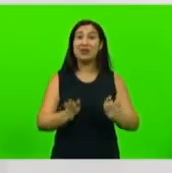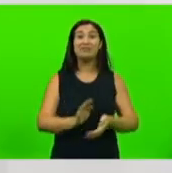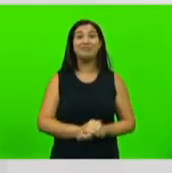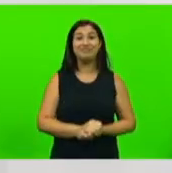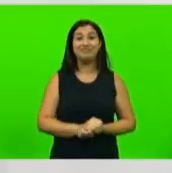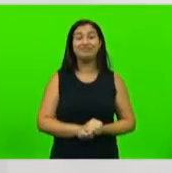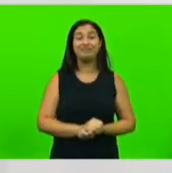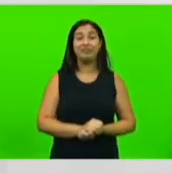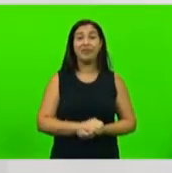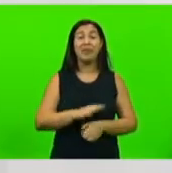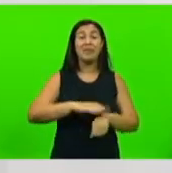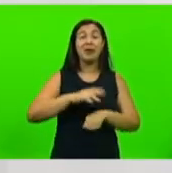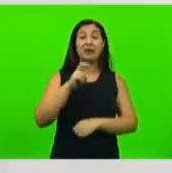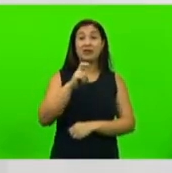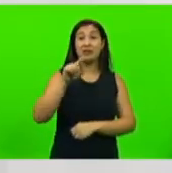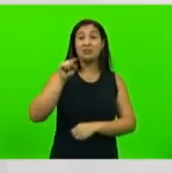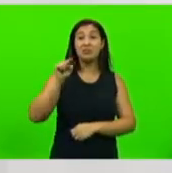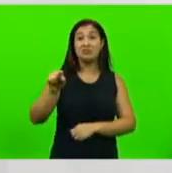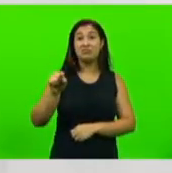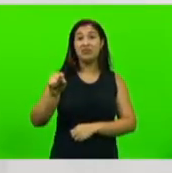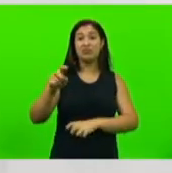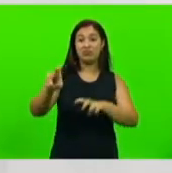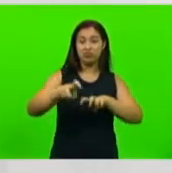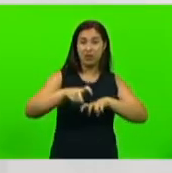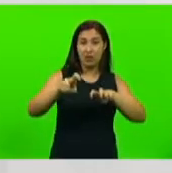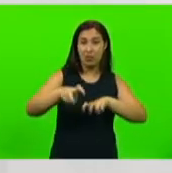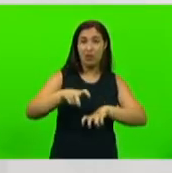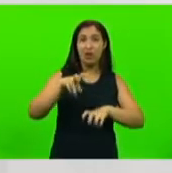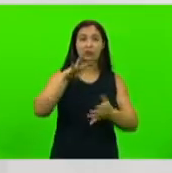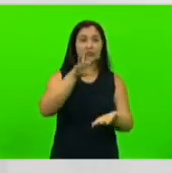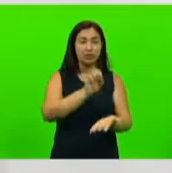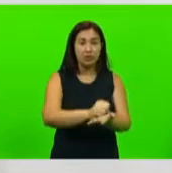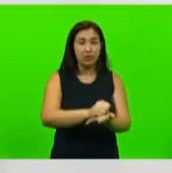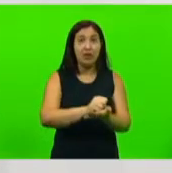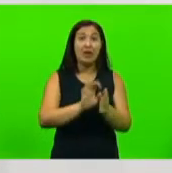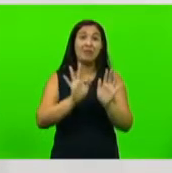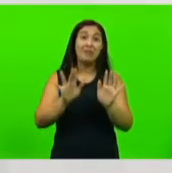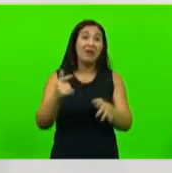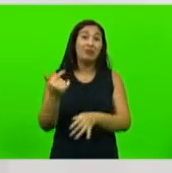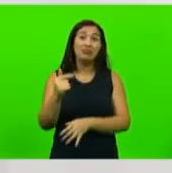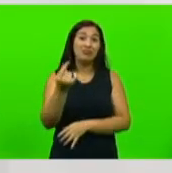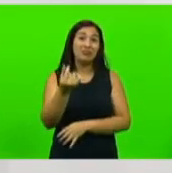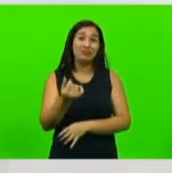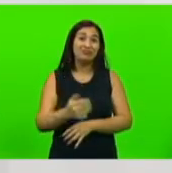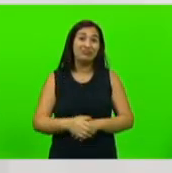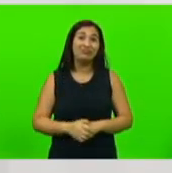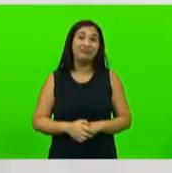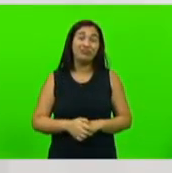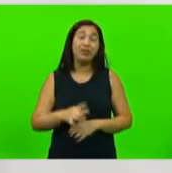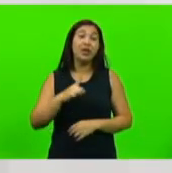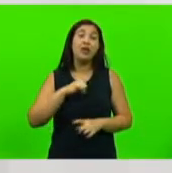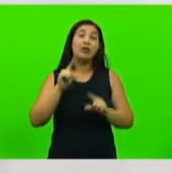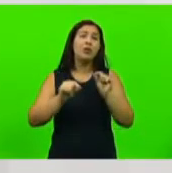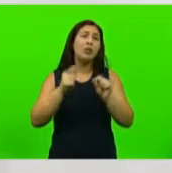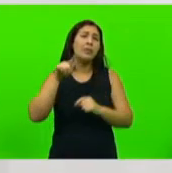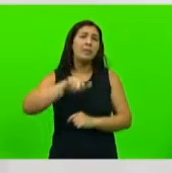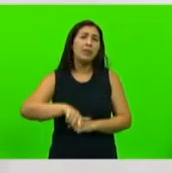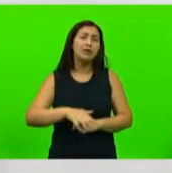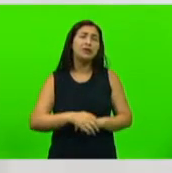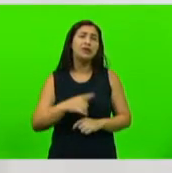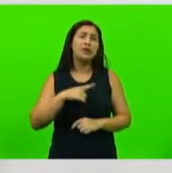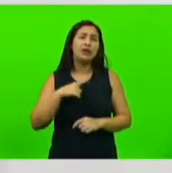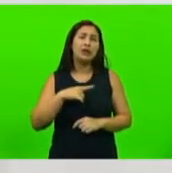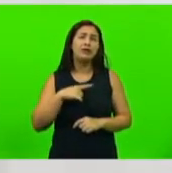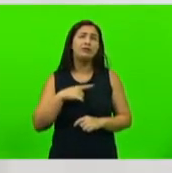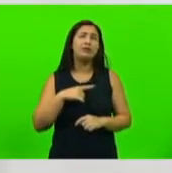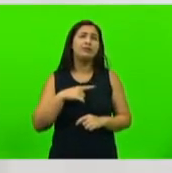agricultores que já se inscreveram para acessar e não têm recursos. E tem um cálculo de que a